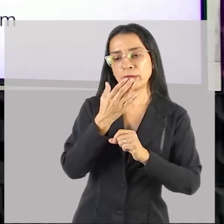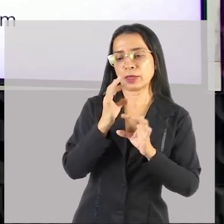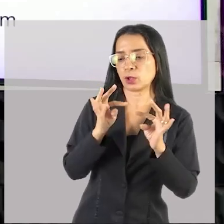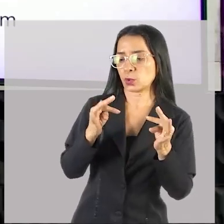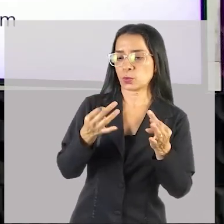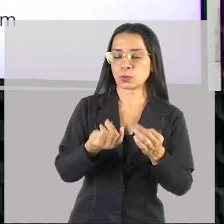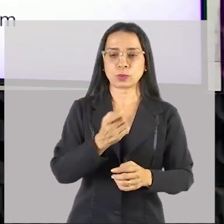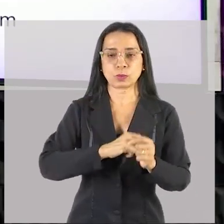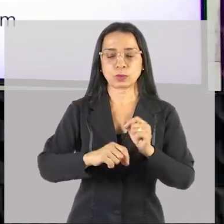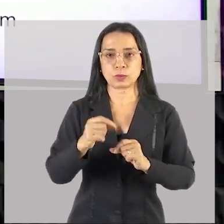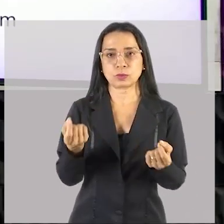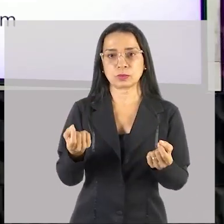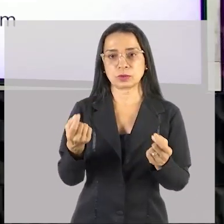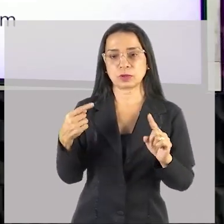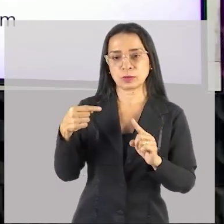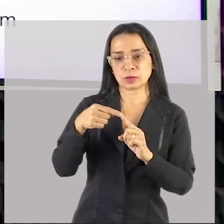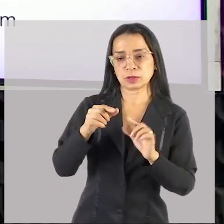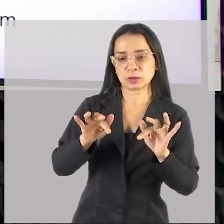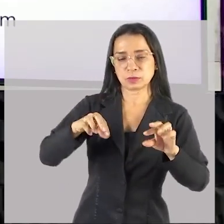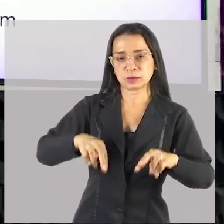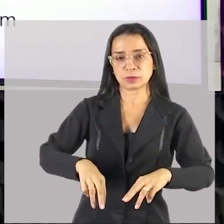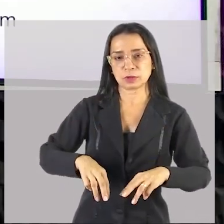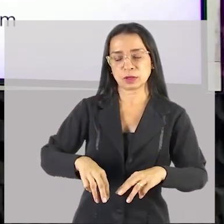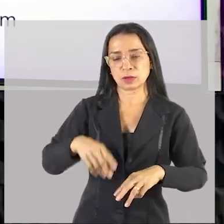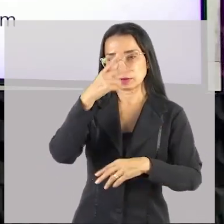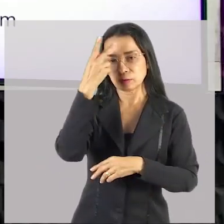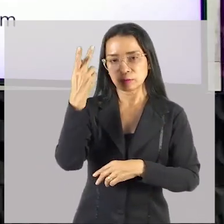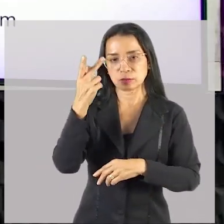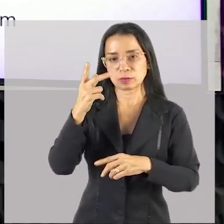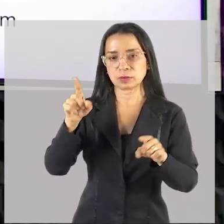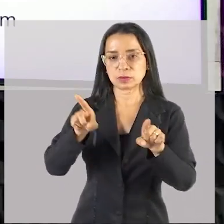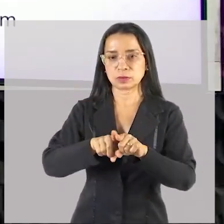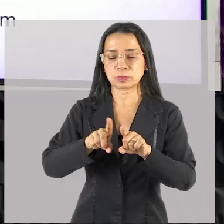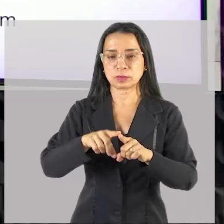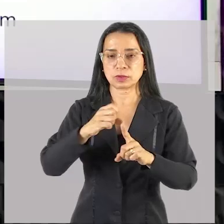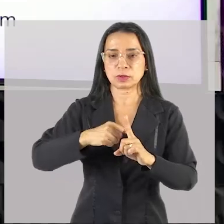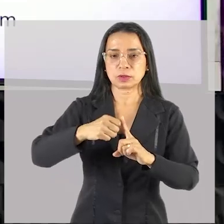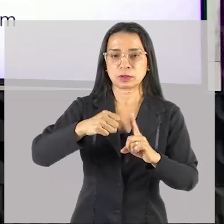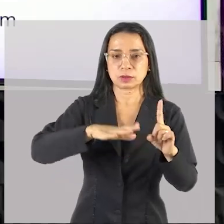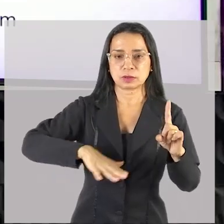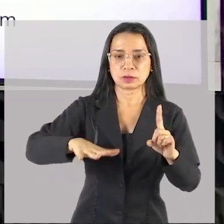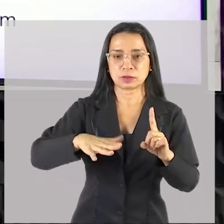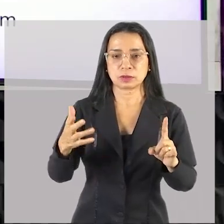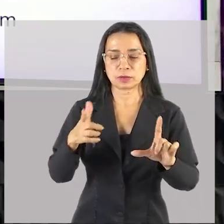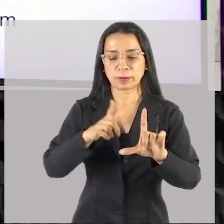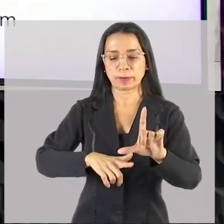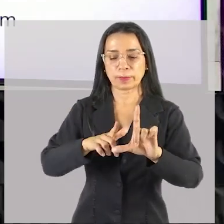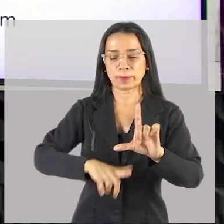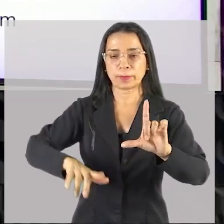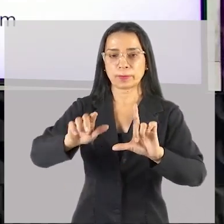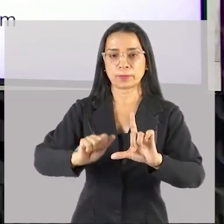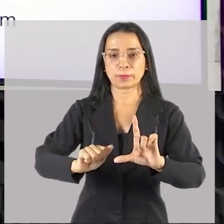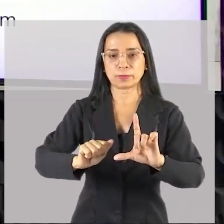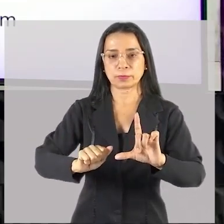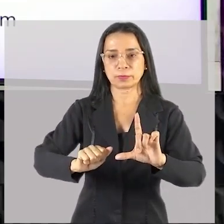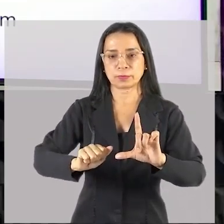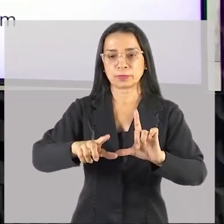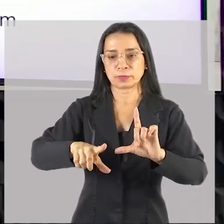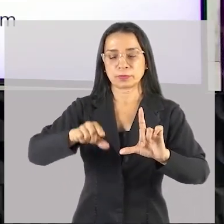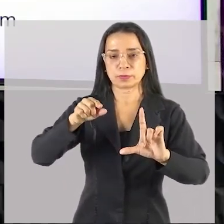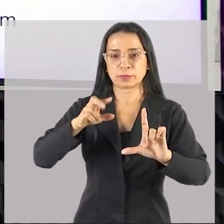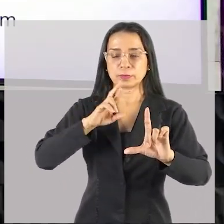eles se organizam, né, em sociedade para garantir a sua sobrevivência. Então, a letra